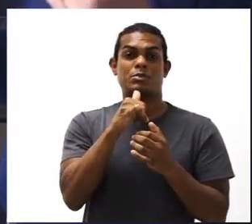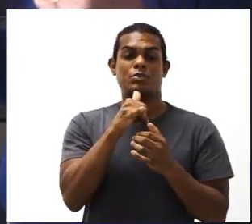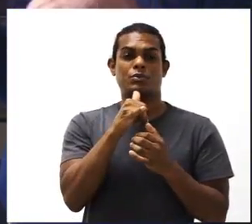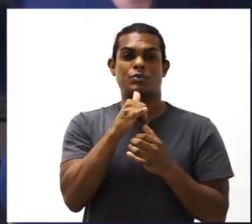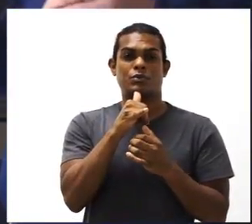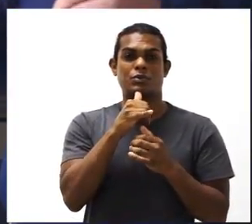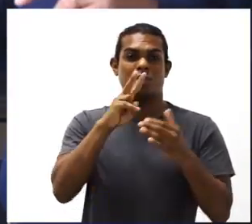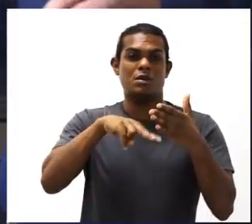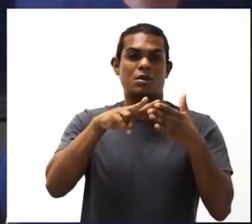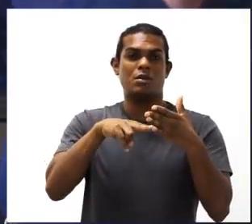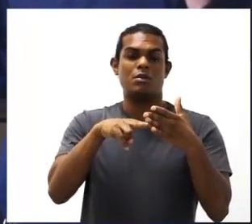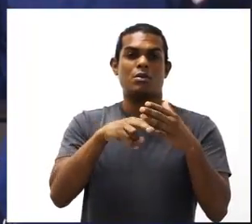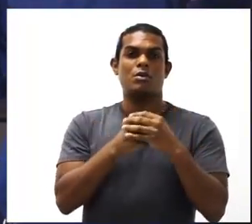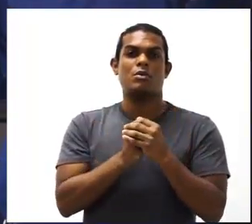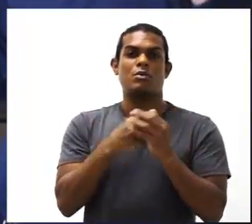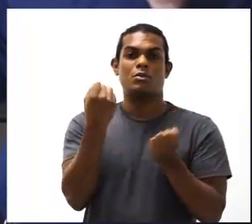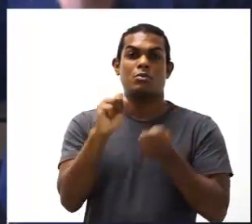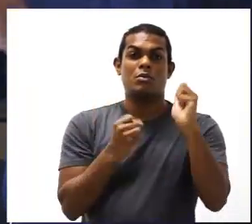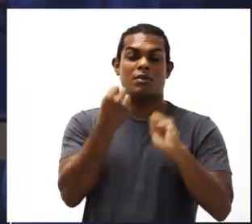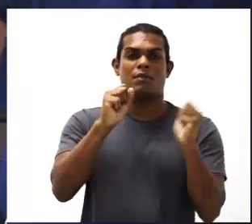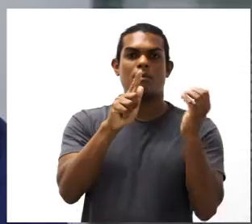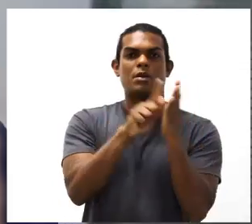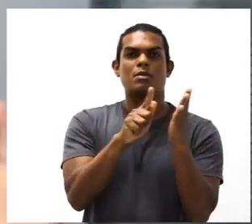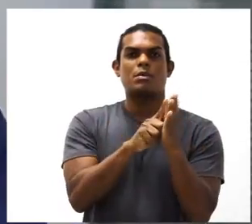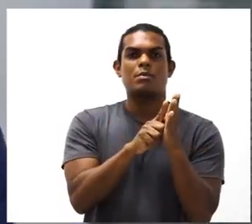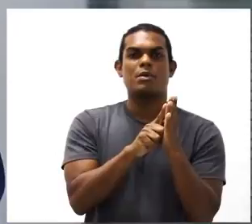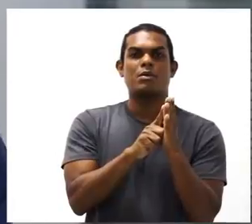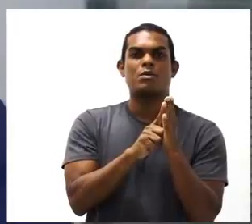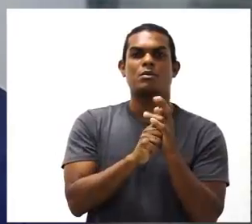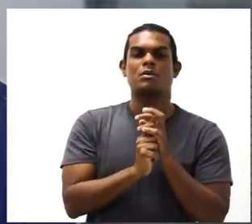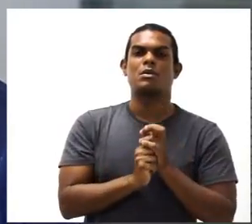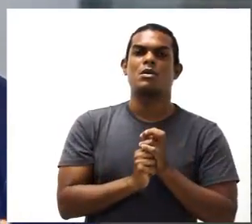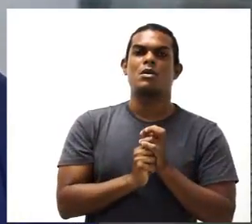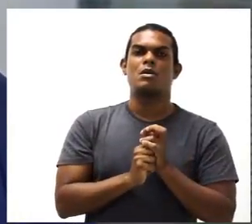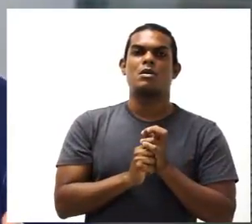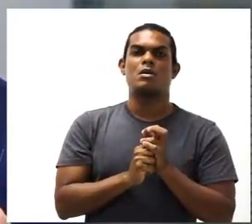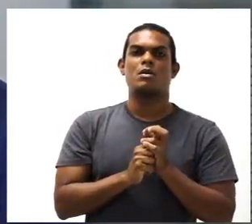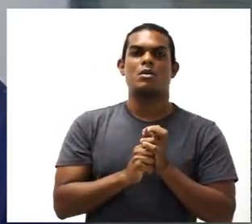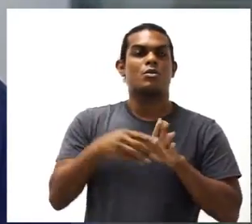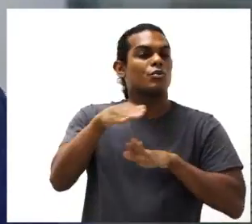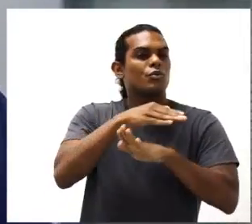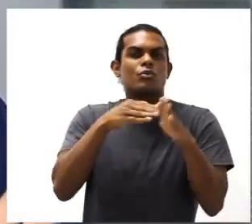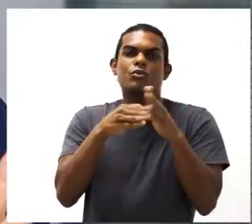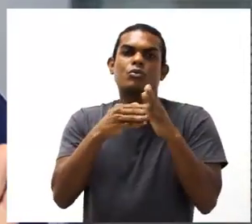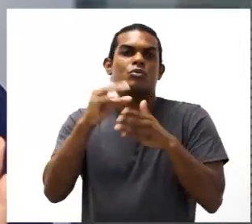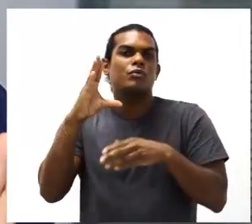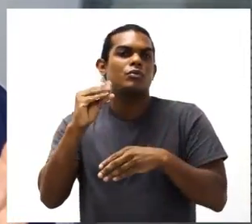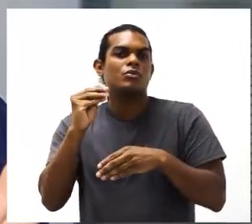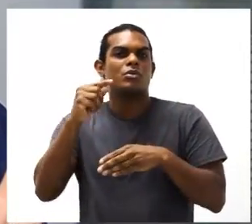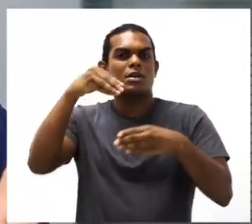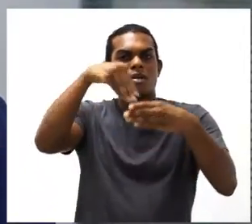nessa empresa, a cultura é o seguinte, todo mundo conhece o que o outro faz, de alguma forma. Não precisa